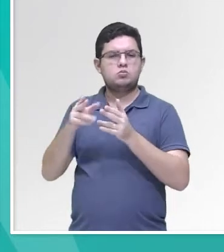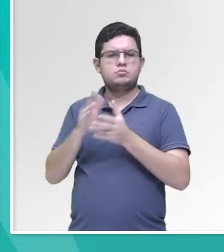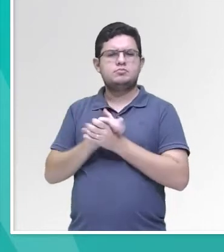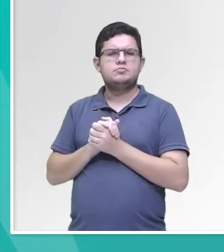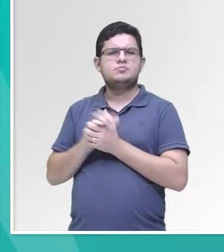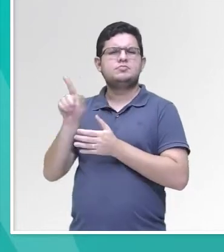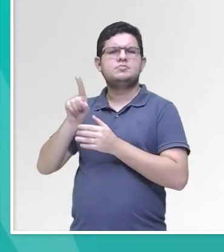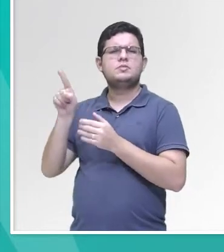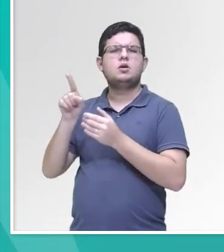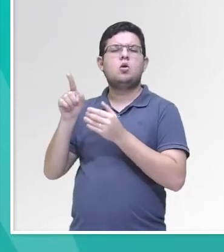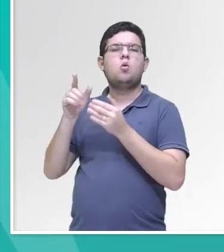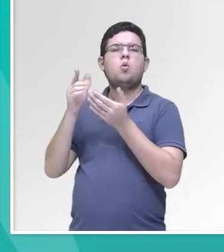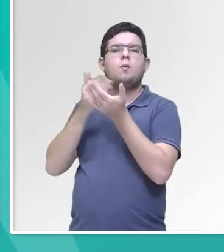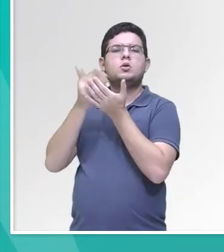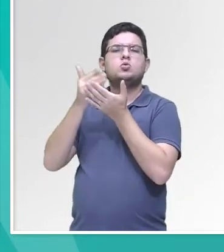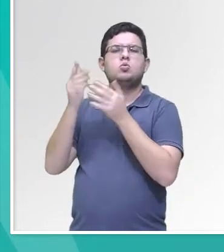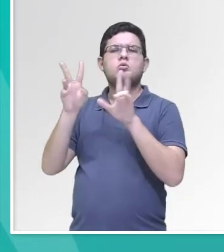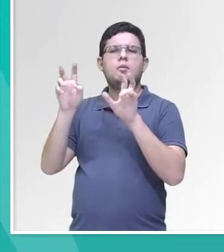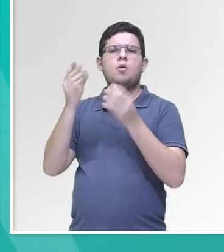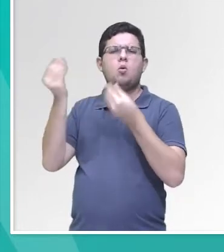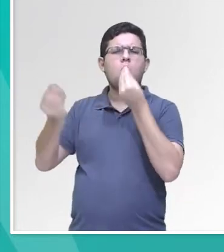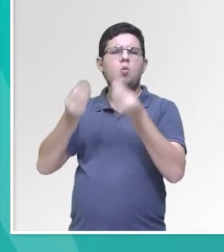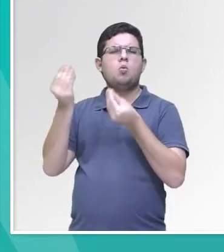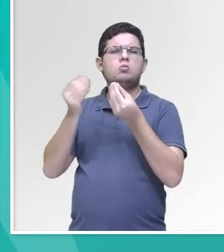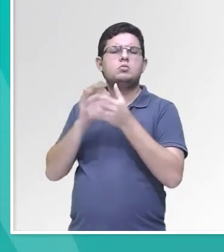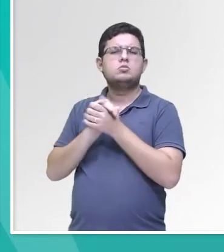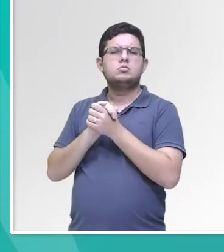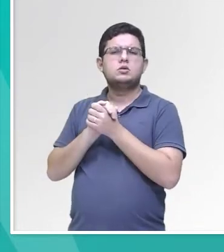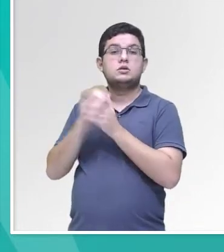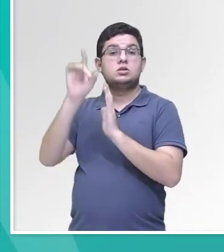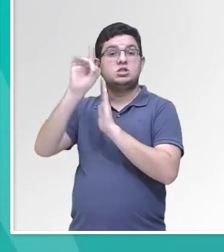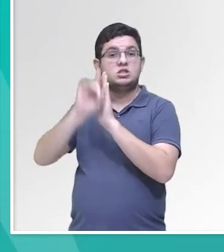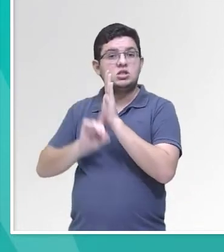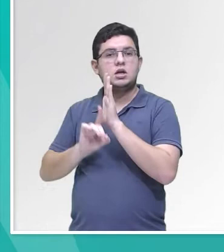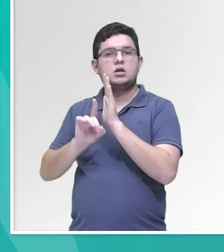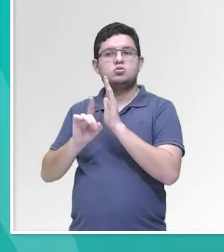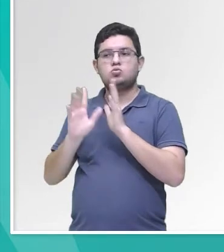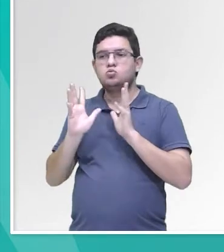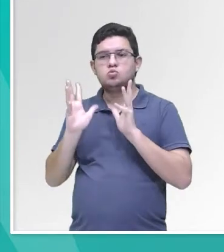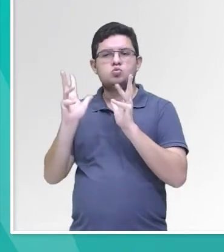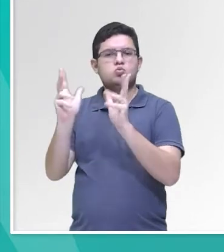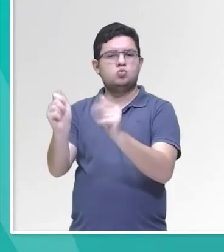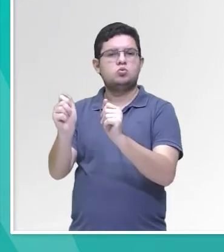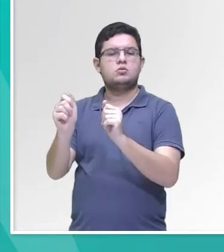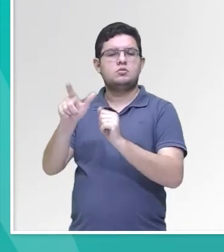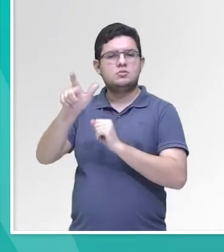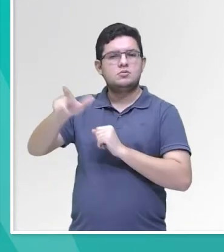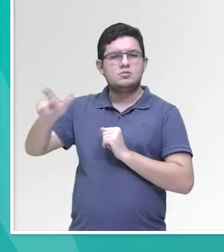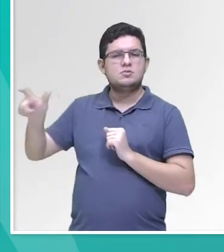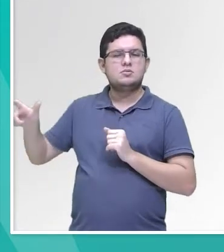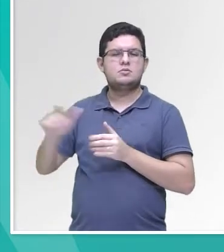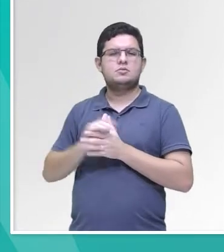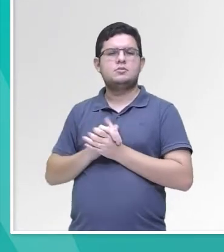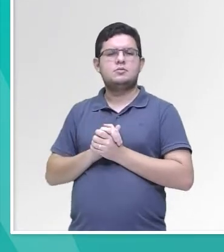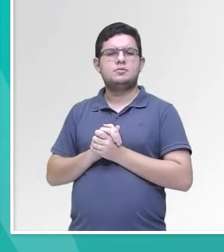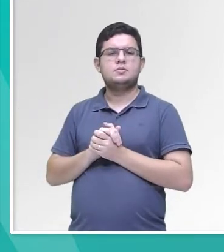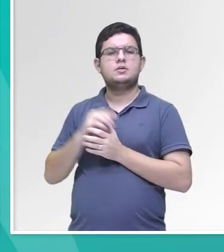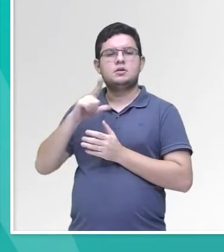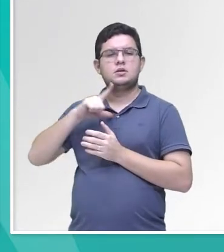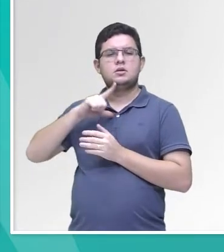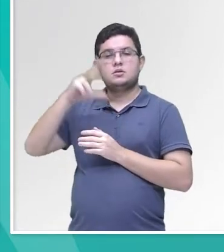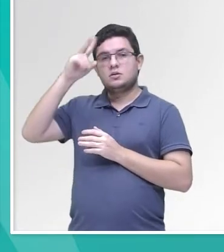o tema? Ele começou a falar sobre os direitos dos indivíduos e faz até uma